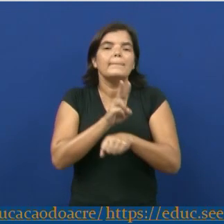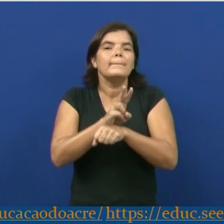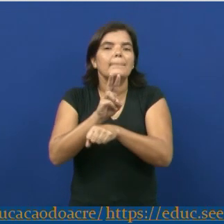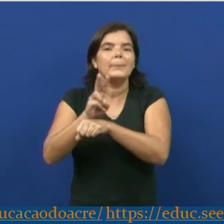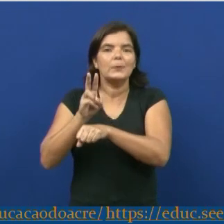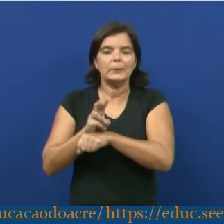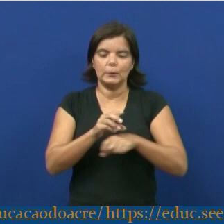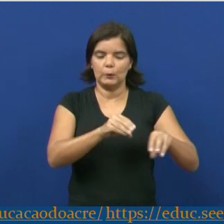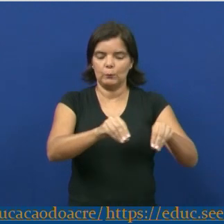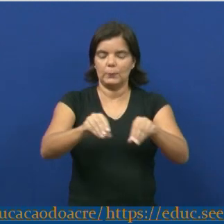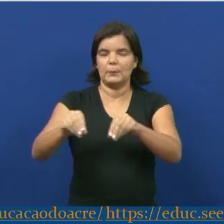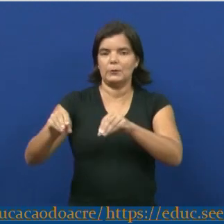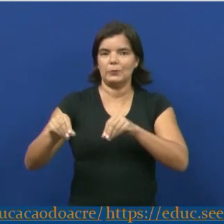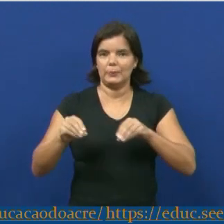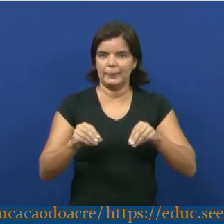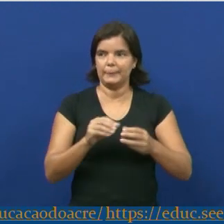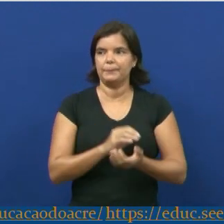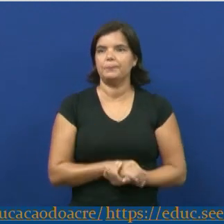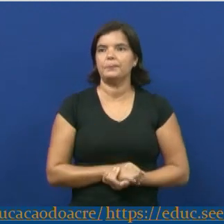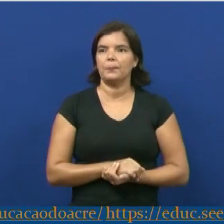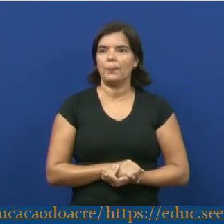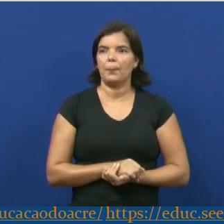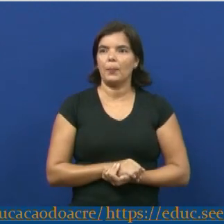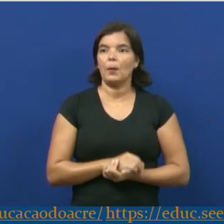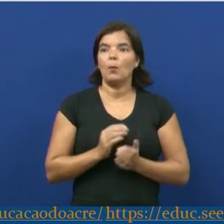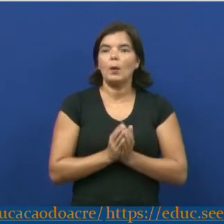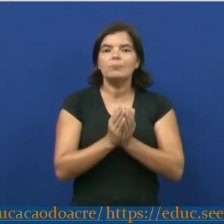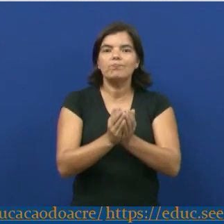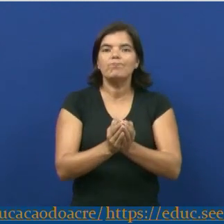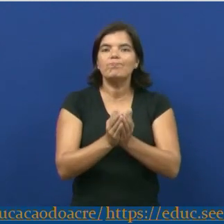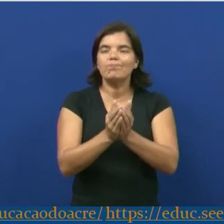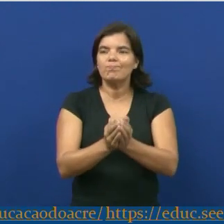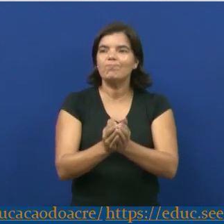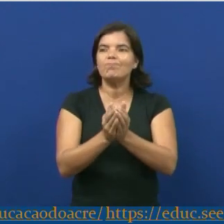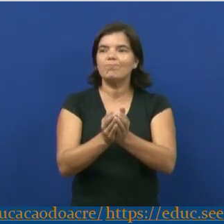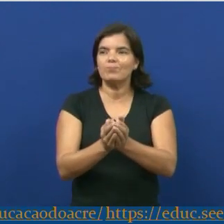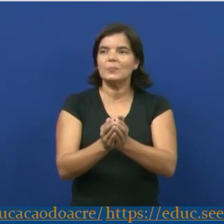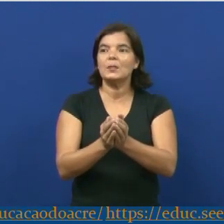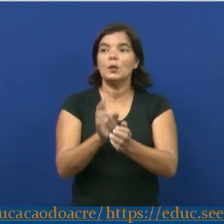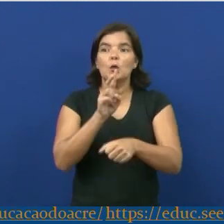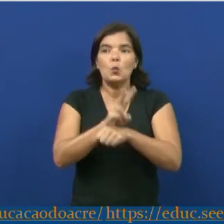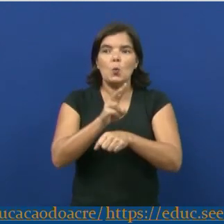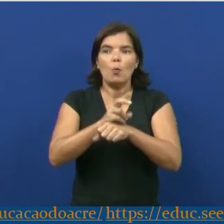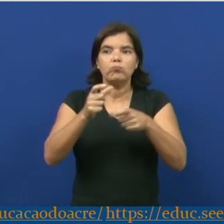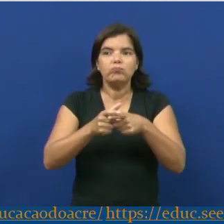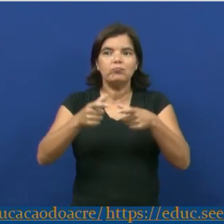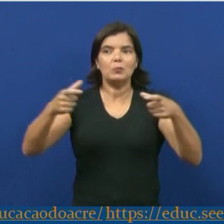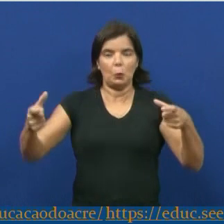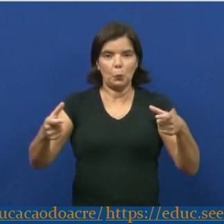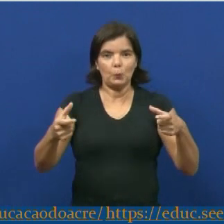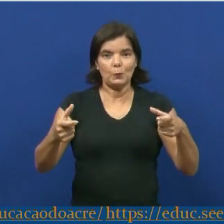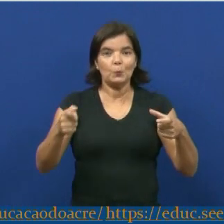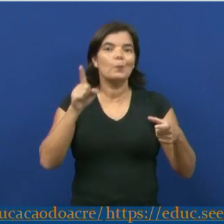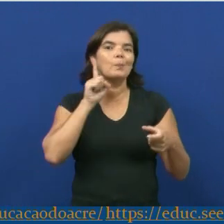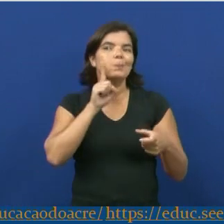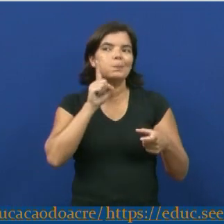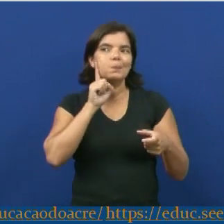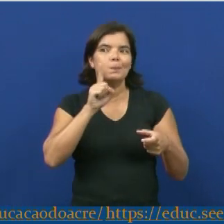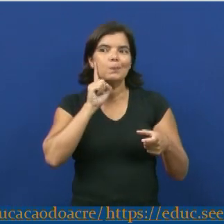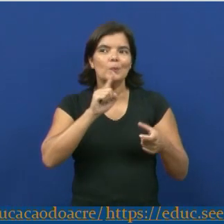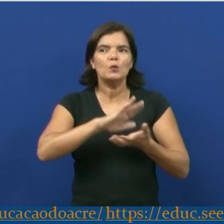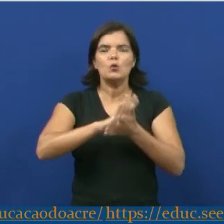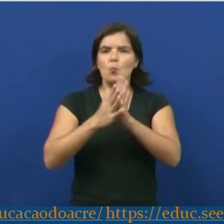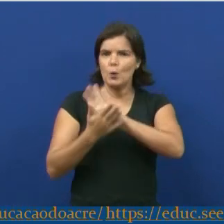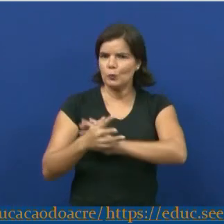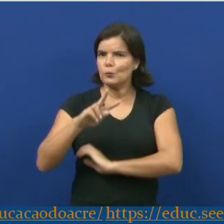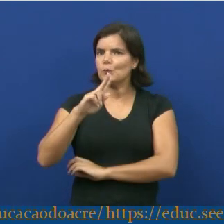desse território. O Ato de Navegação foi uma medida de proteção e ampliação do comércio inglês e prejudicou